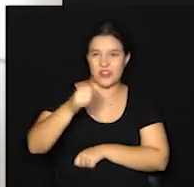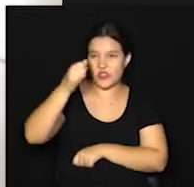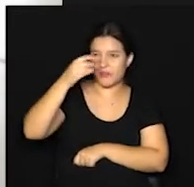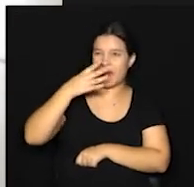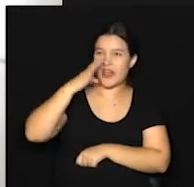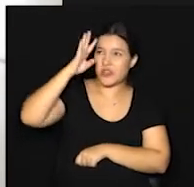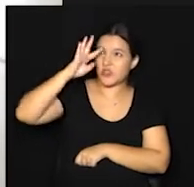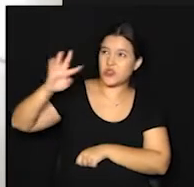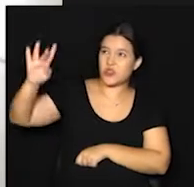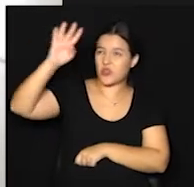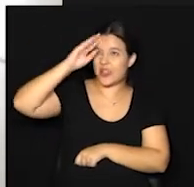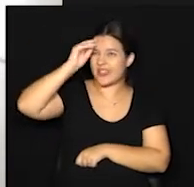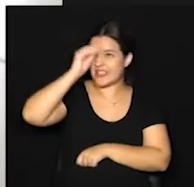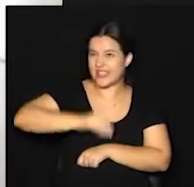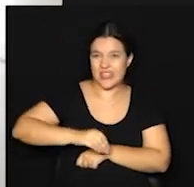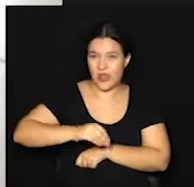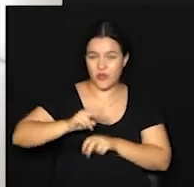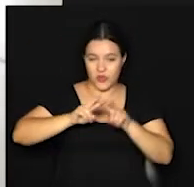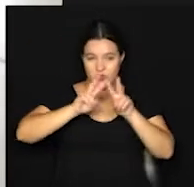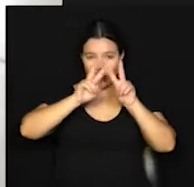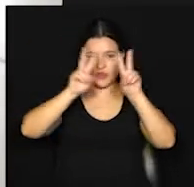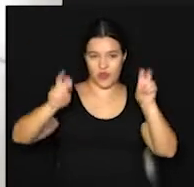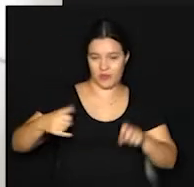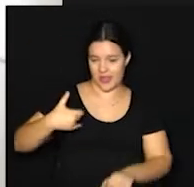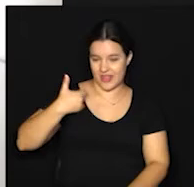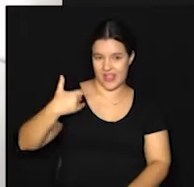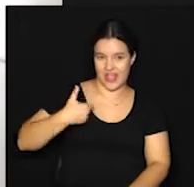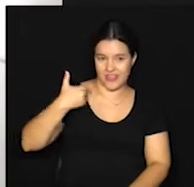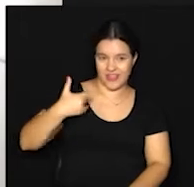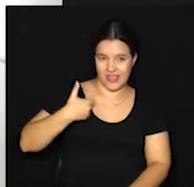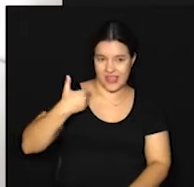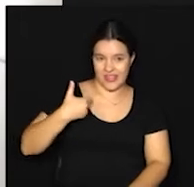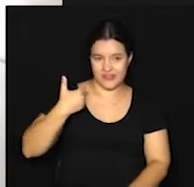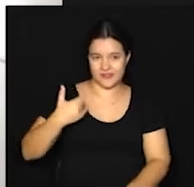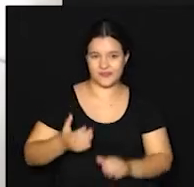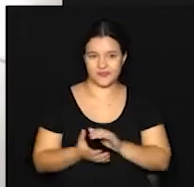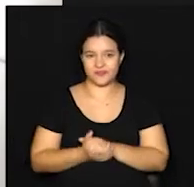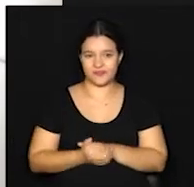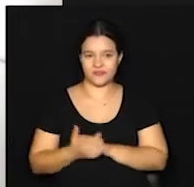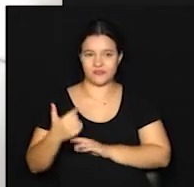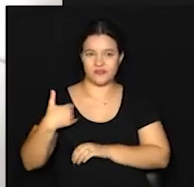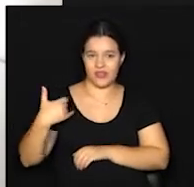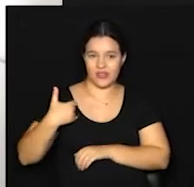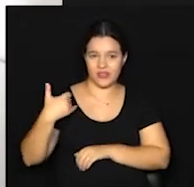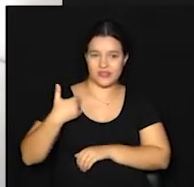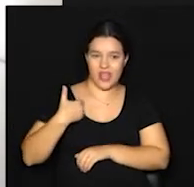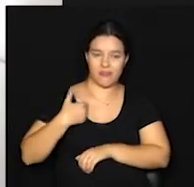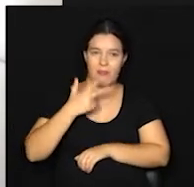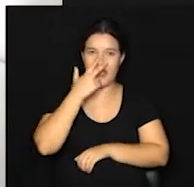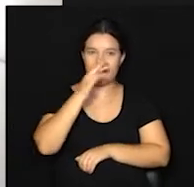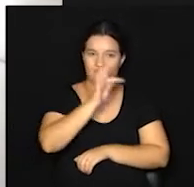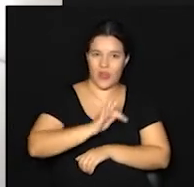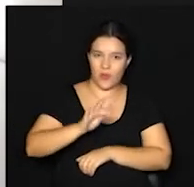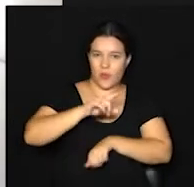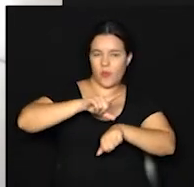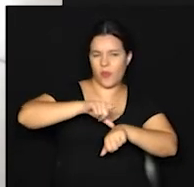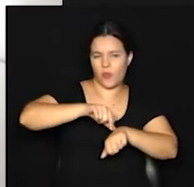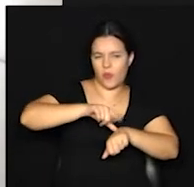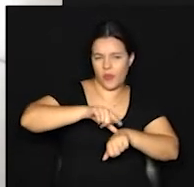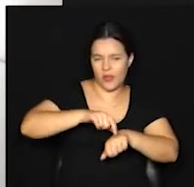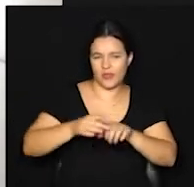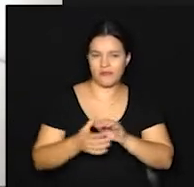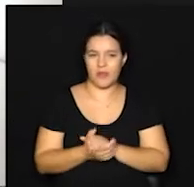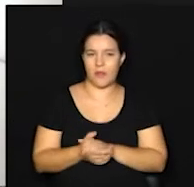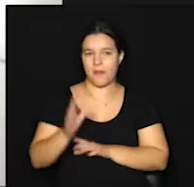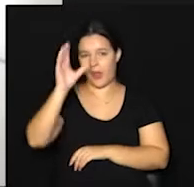vocês pela questão da idade. Porque se eu fosse pensar em idade, eu entrei na faculdade tarde, eu fui aprender